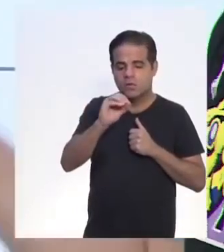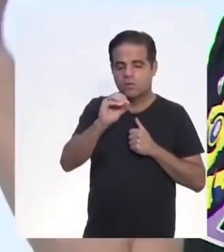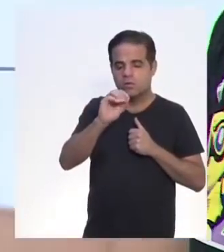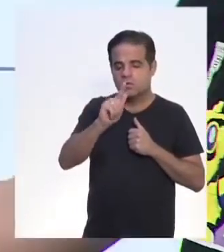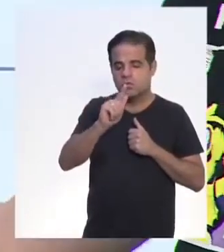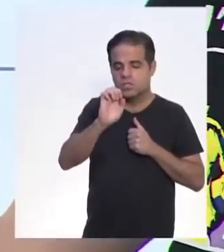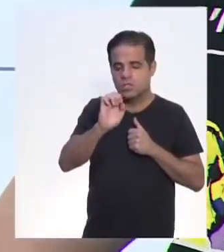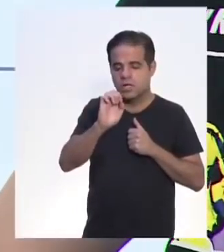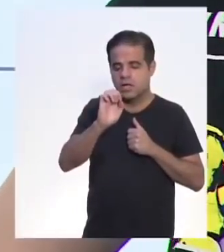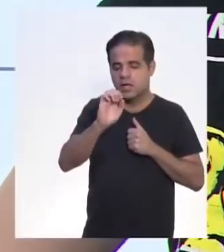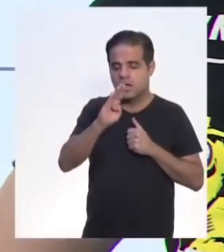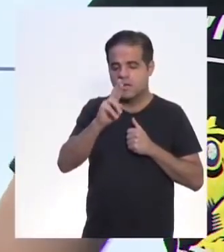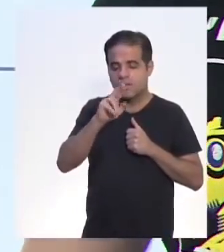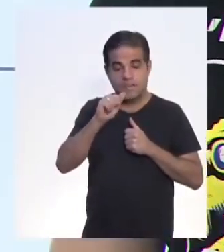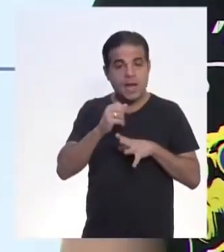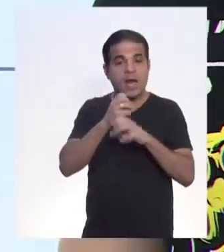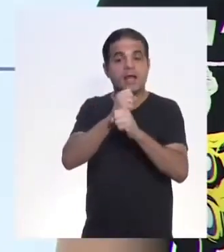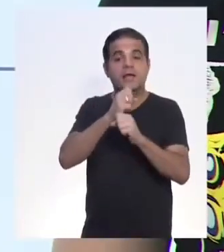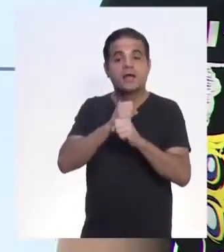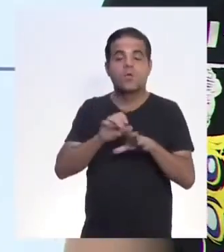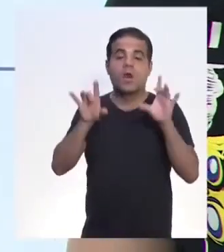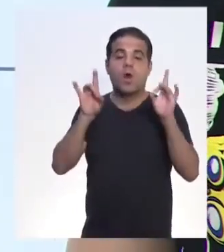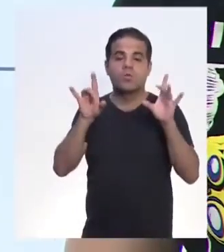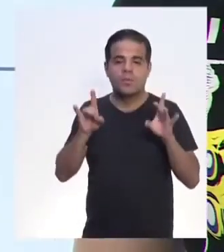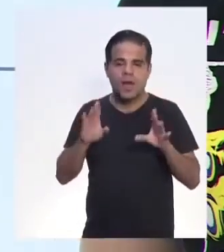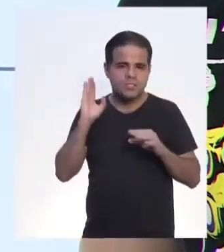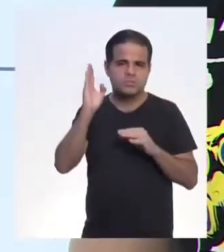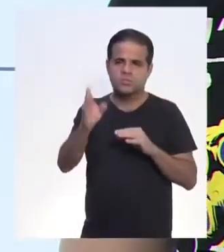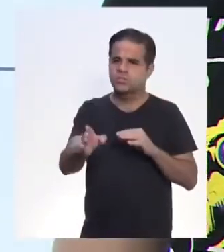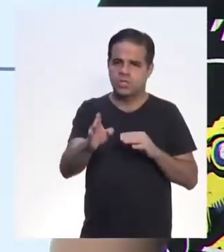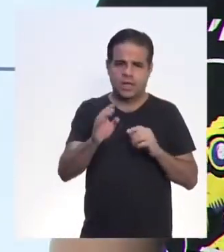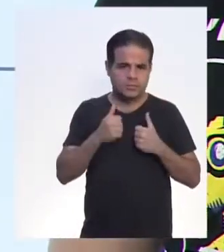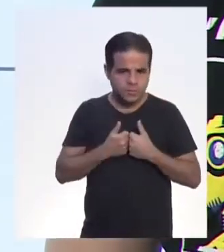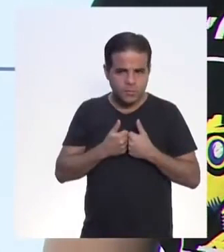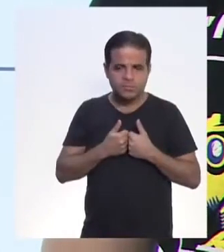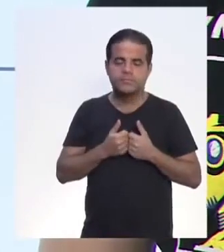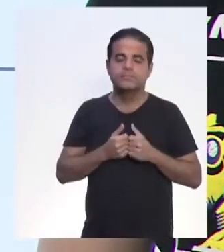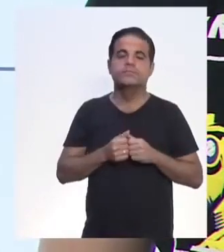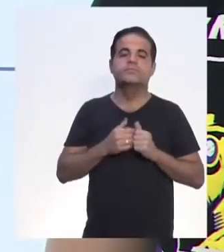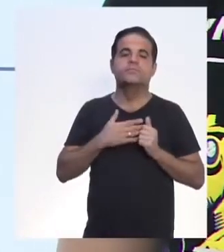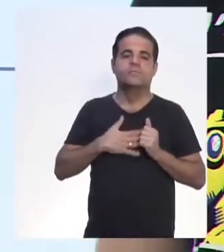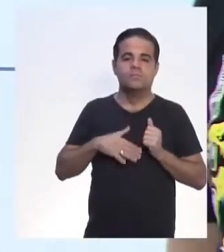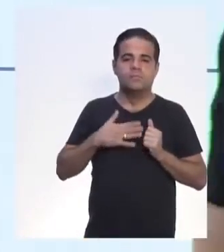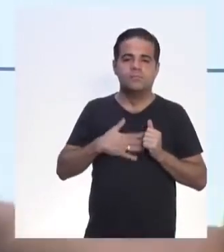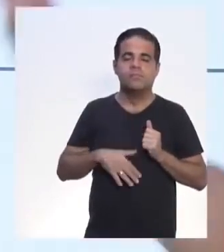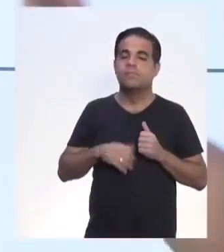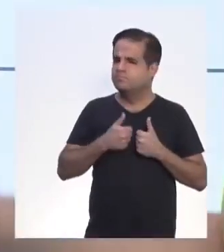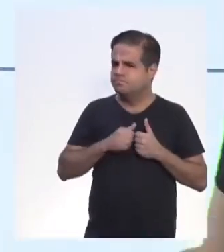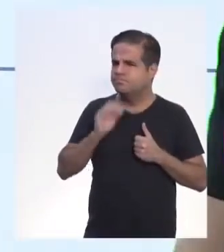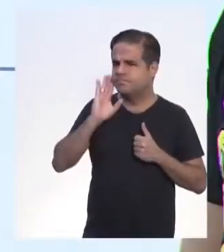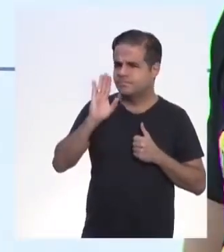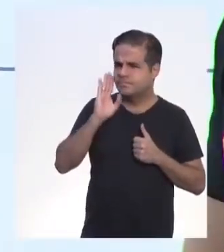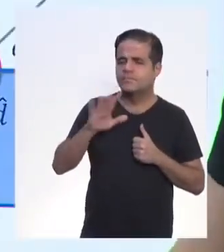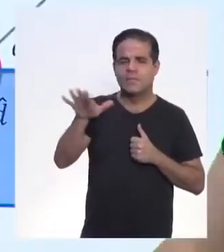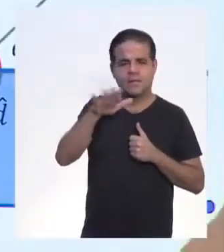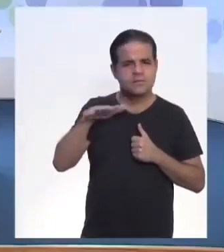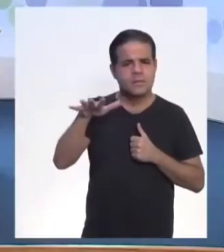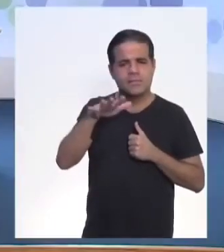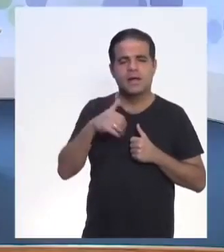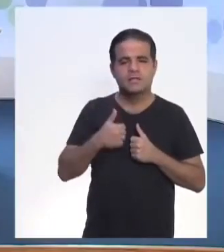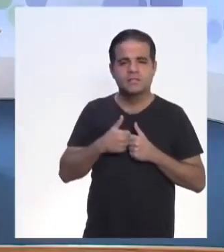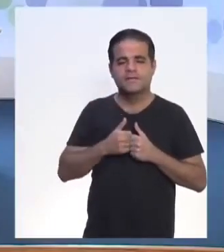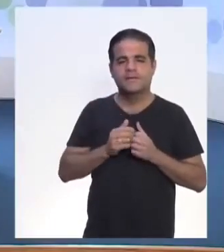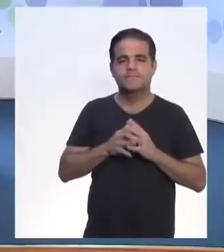ele calcula para você o ângulo automático direto. Beleza? Tranquilo. Beleza, muito legal nessa parte aqui.